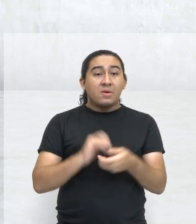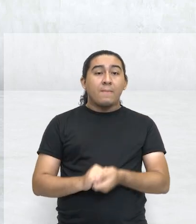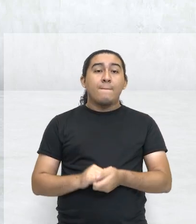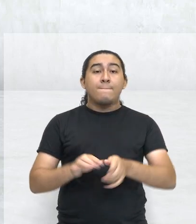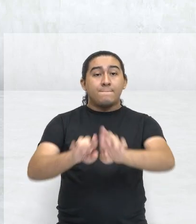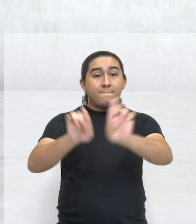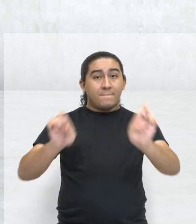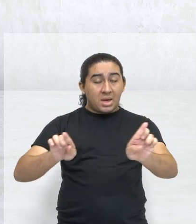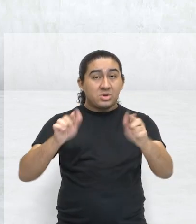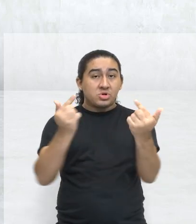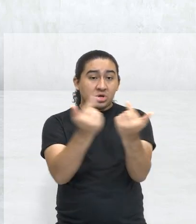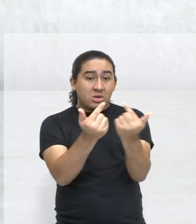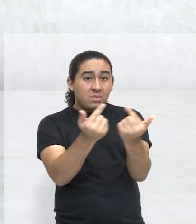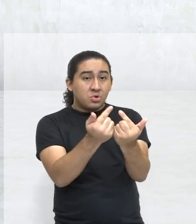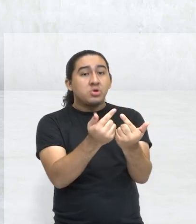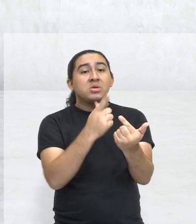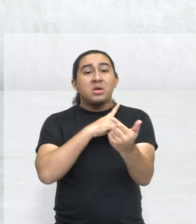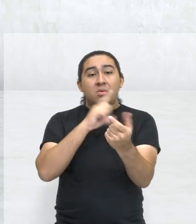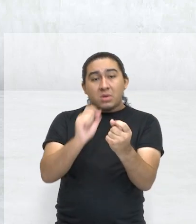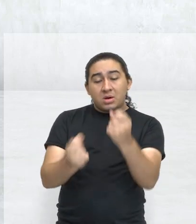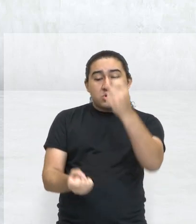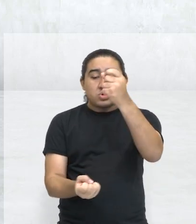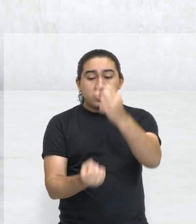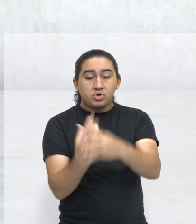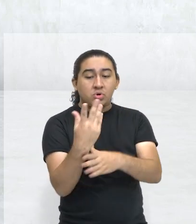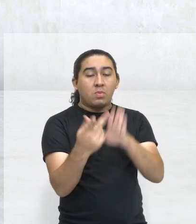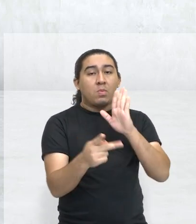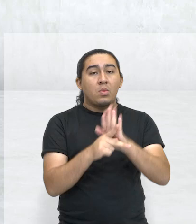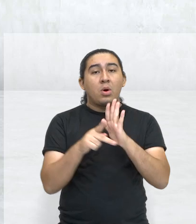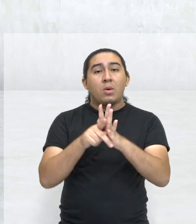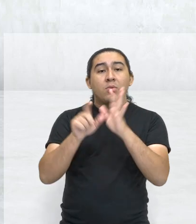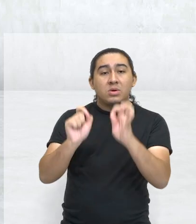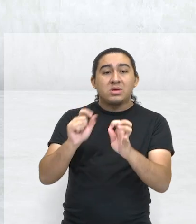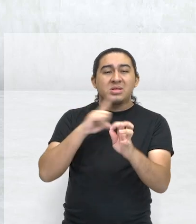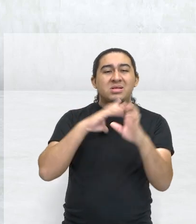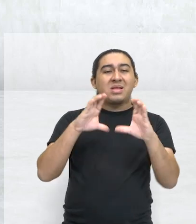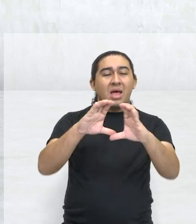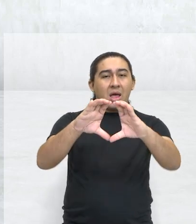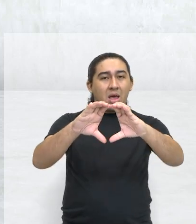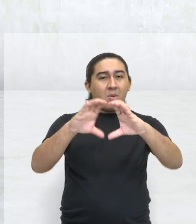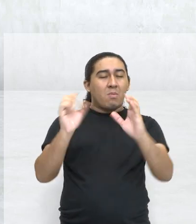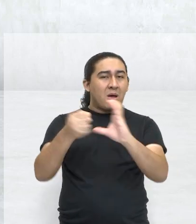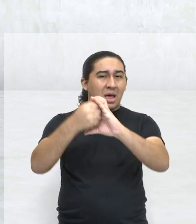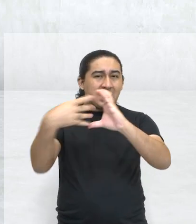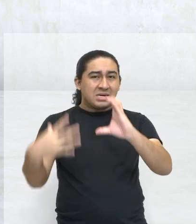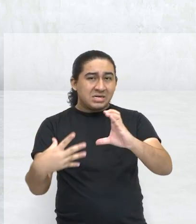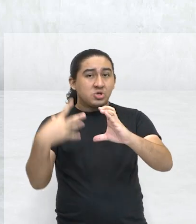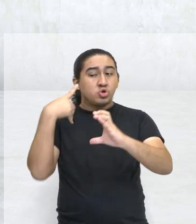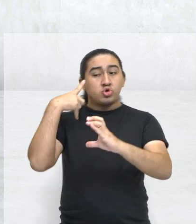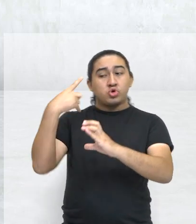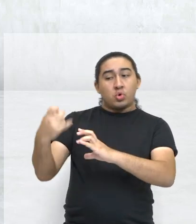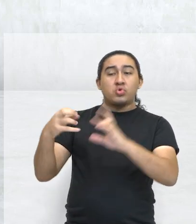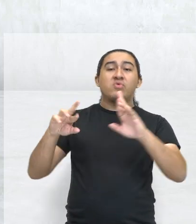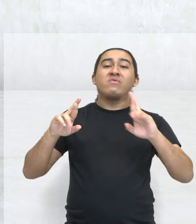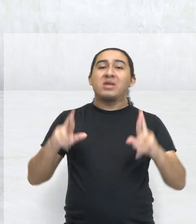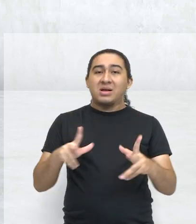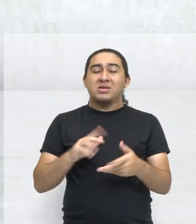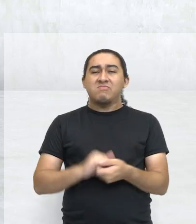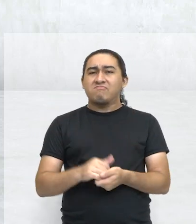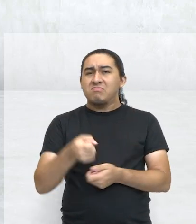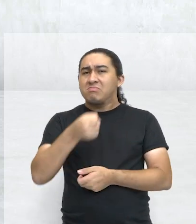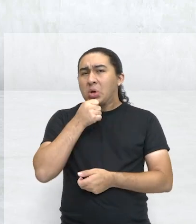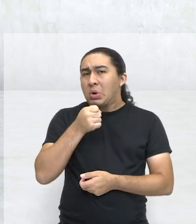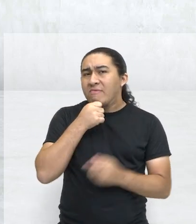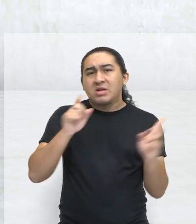não tínhamos caixas de som, que nós temos esses recursos tecnológicos hoje, mas o